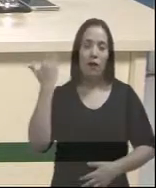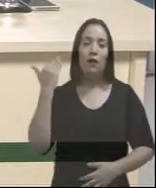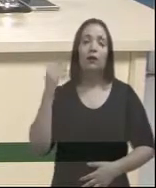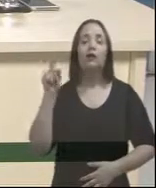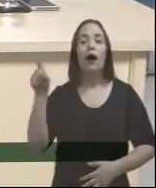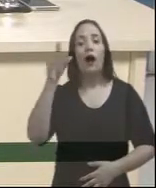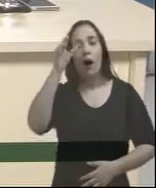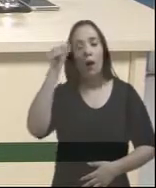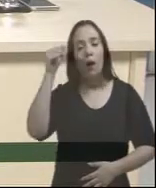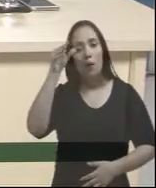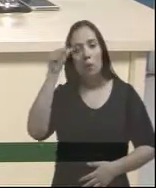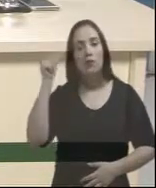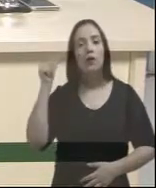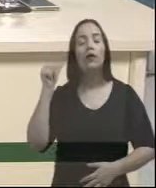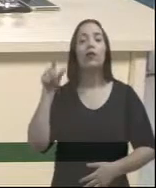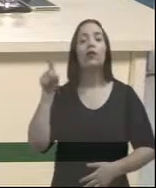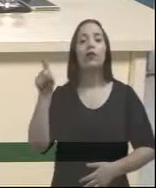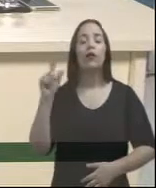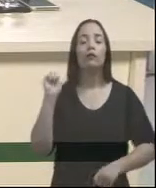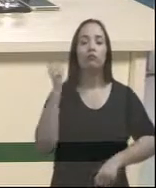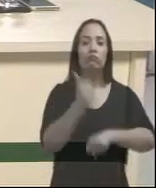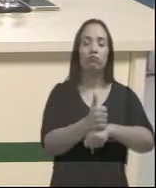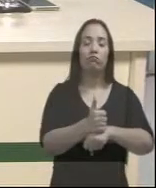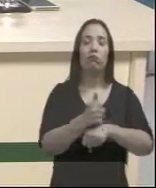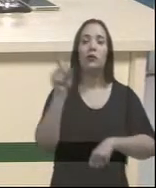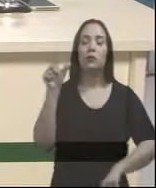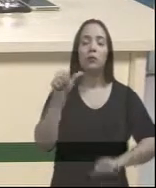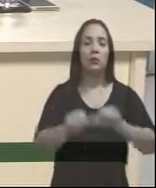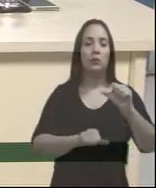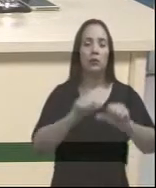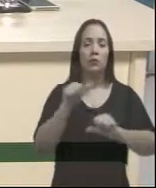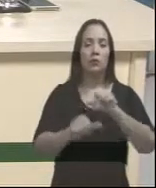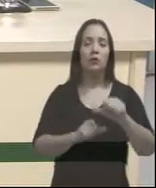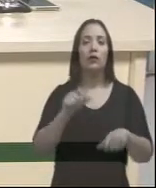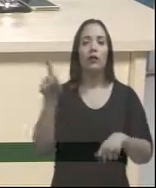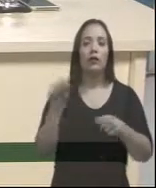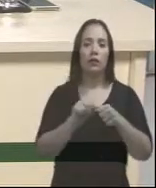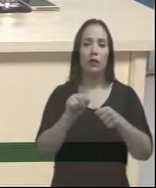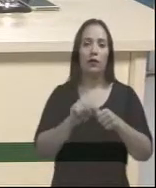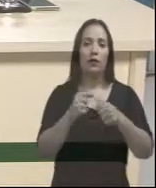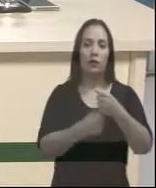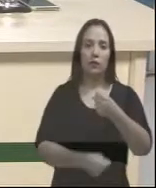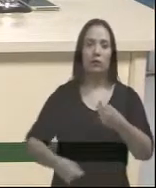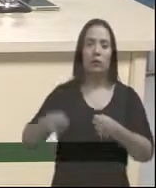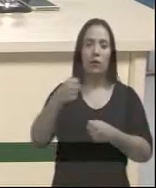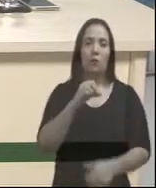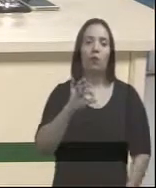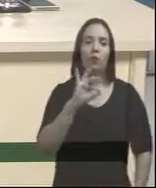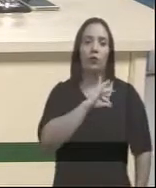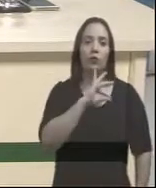governador Camilo fez justamente o contrário, né? Deu todas as promoções e a polícia pediu.